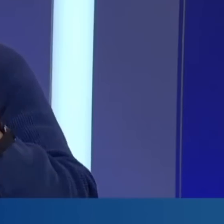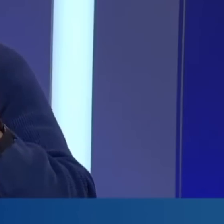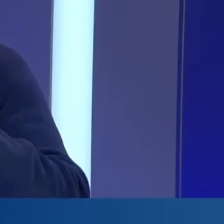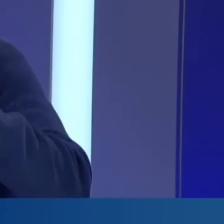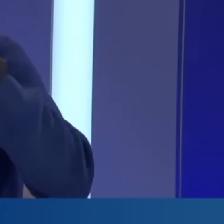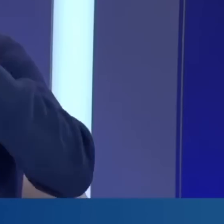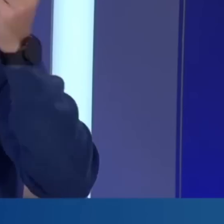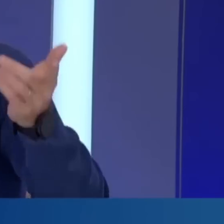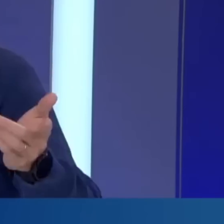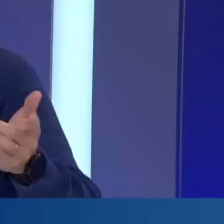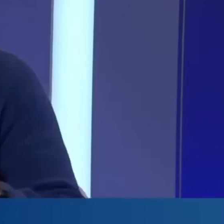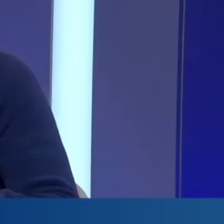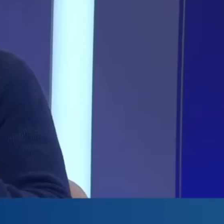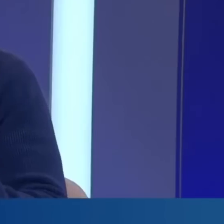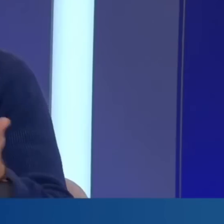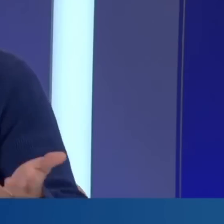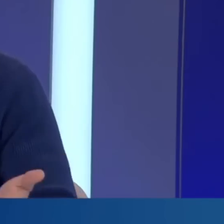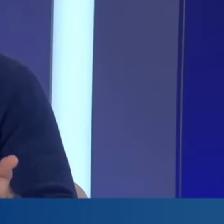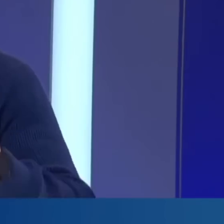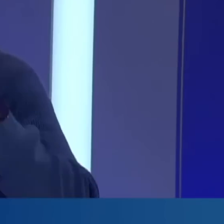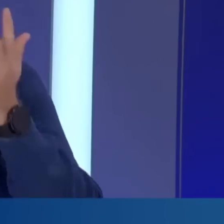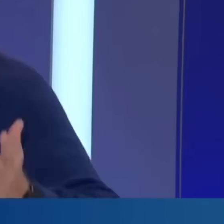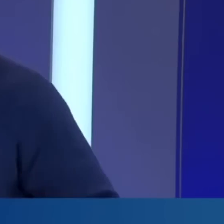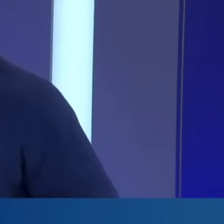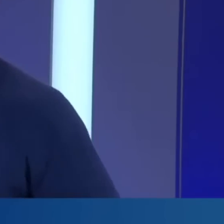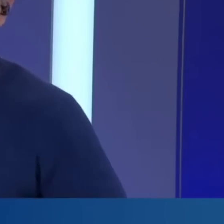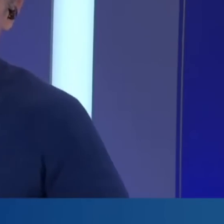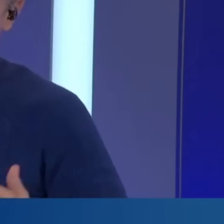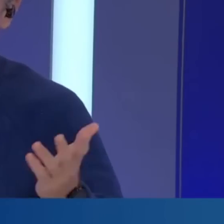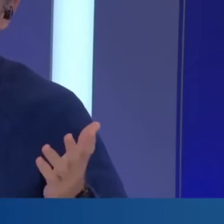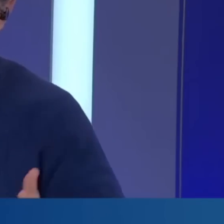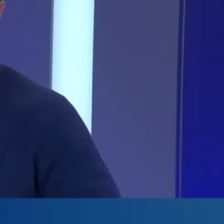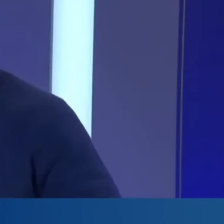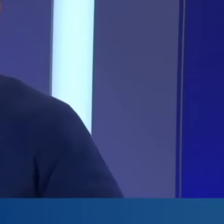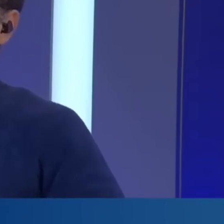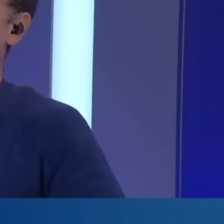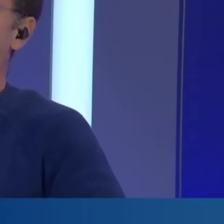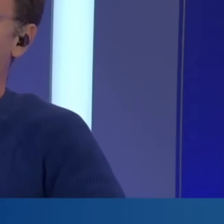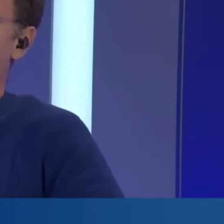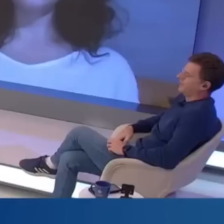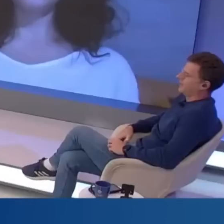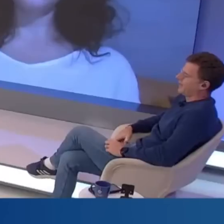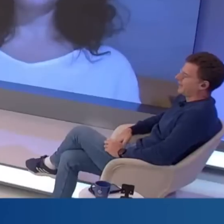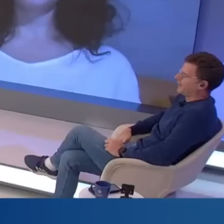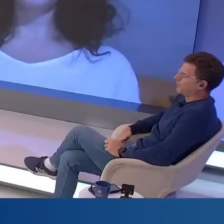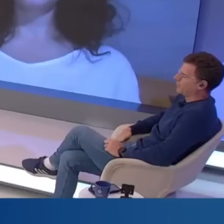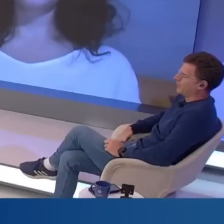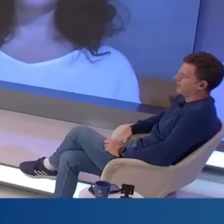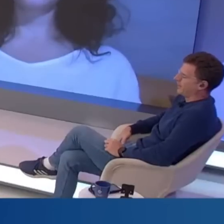essa solução, não coincidentemente, é a melhor solução para quem tem muito dinheiro no Brasil. Essa que o Roberto Campos Neto,